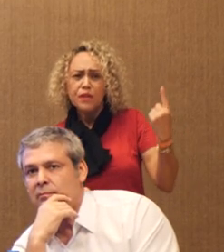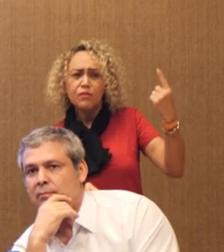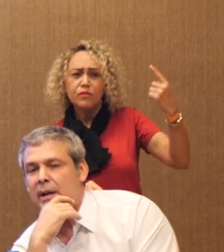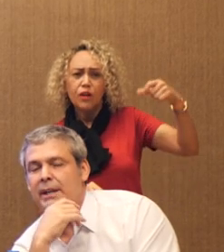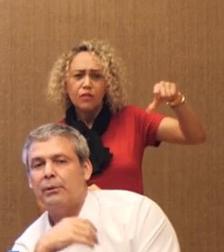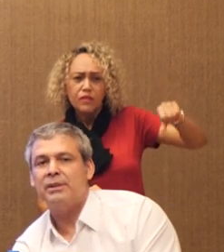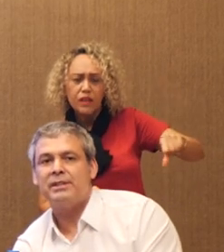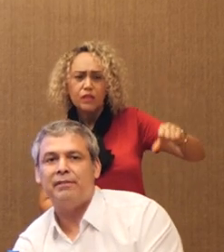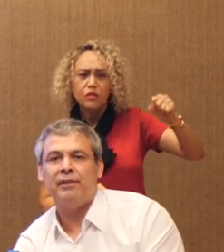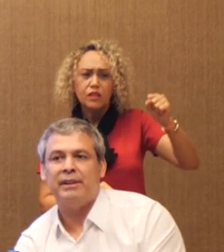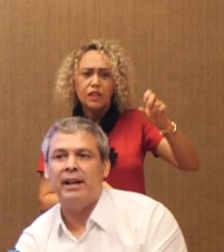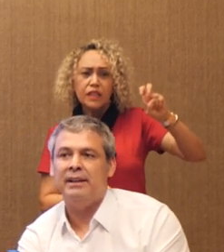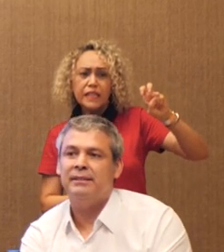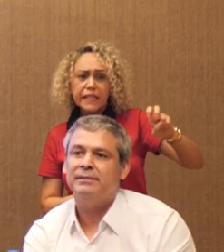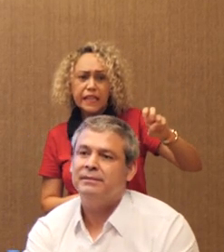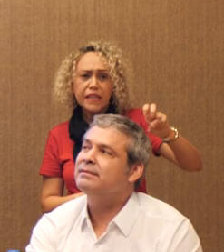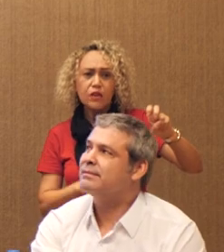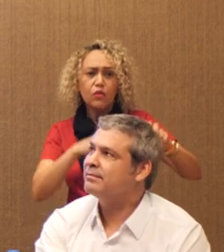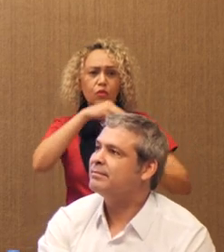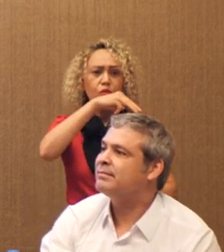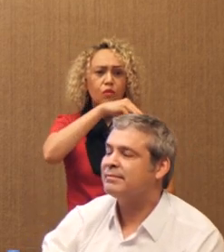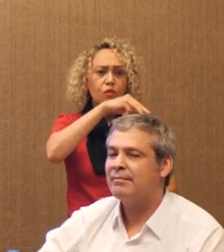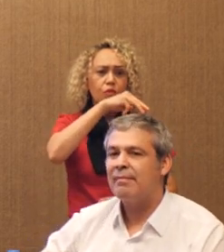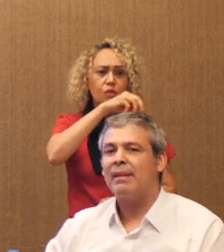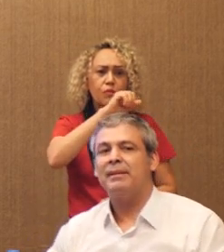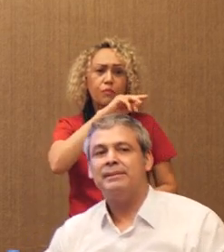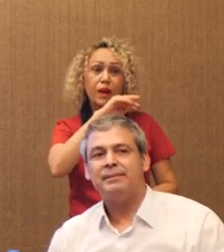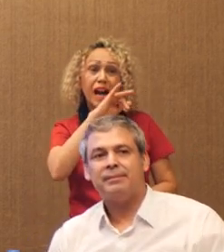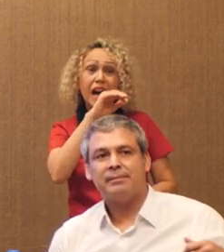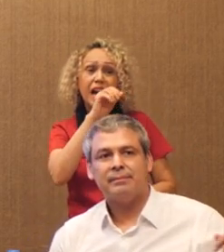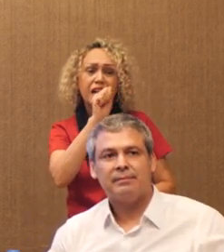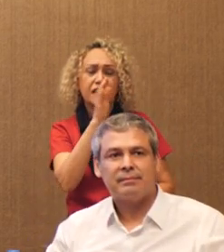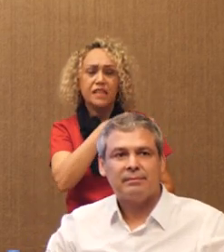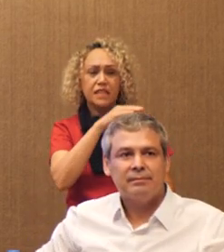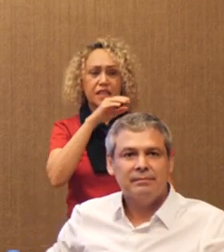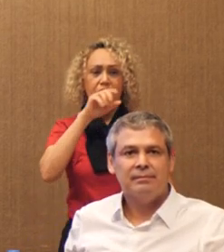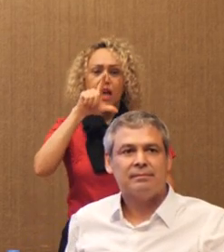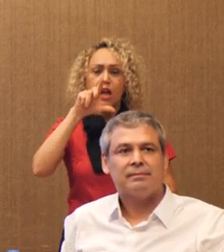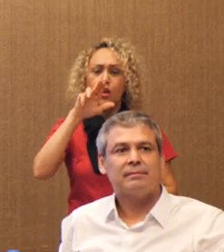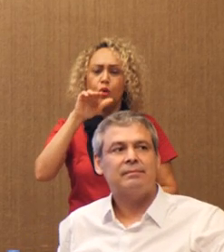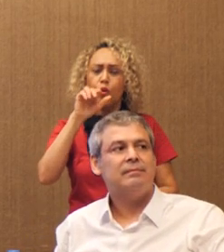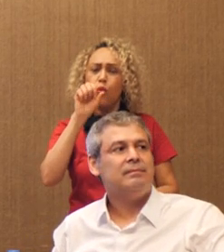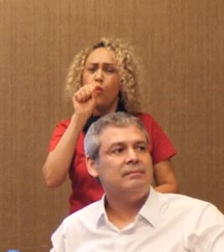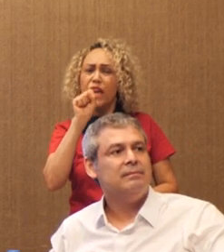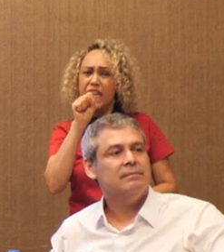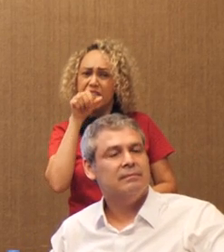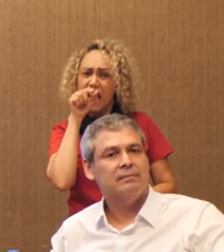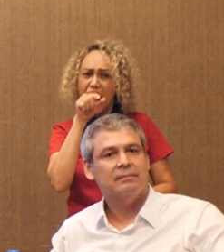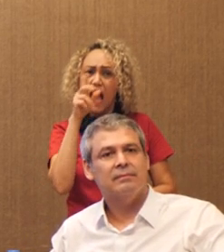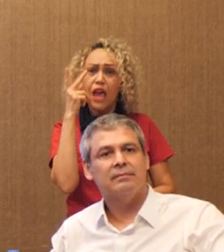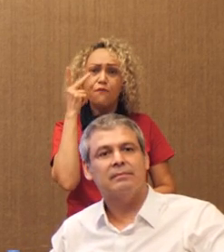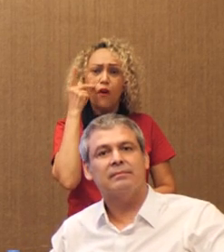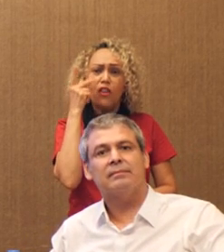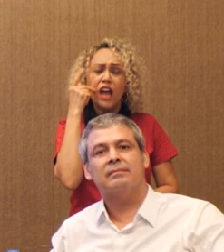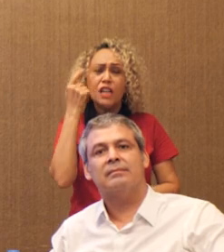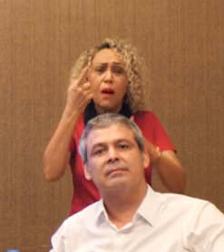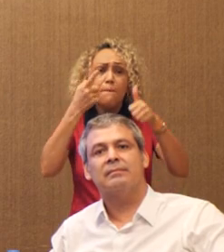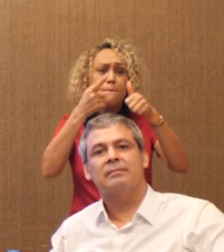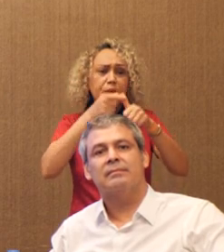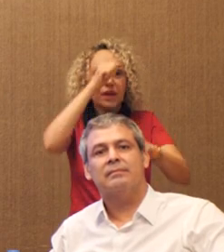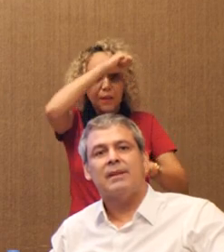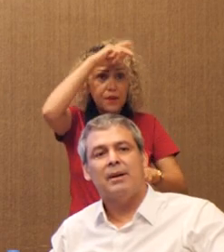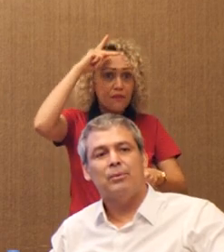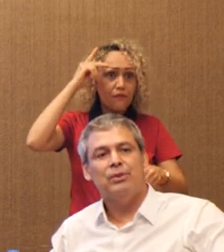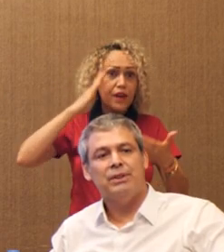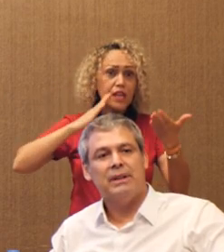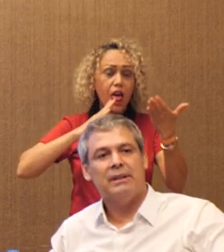1985, Maria Luísa Fontenelle, em Fortaleza. A partir daí, o PT elegeu em